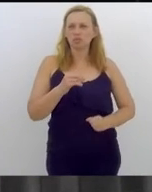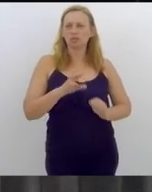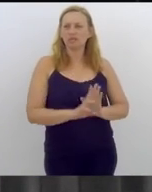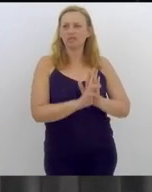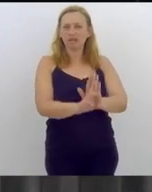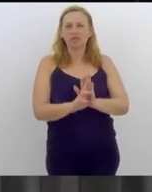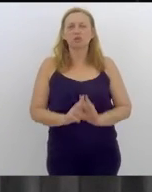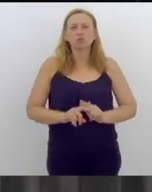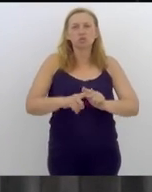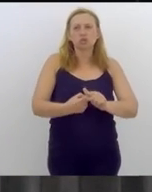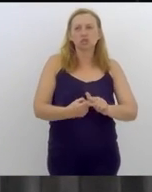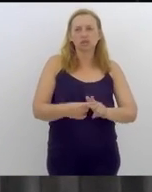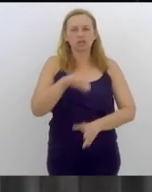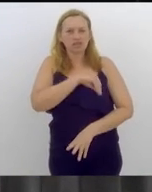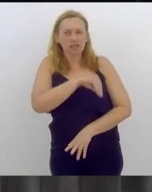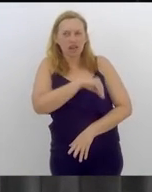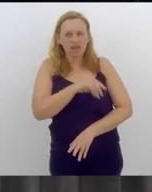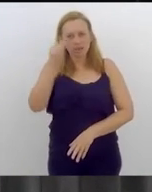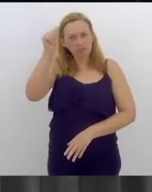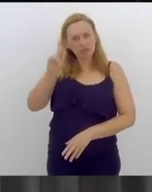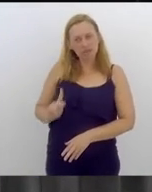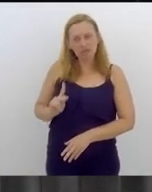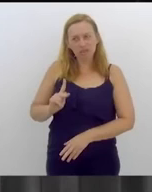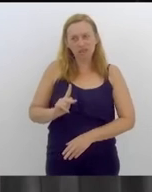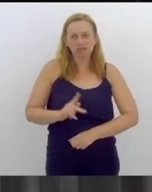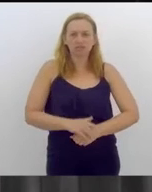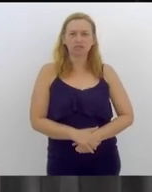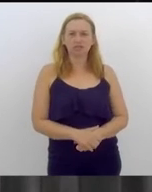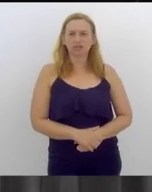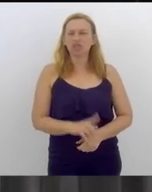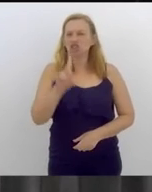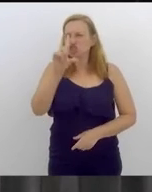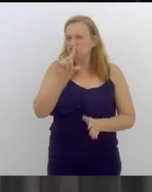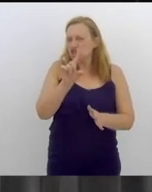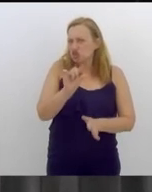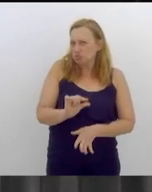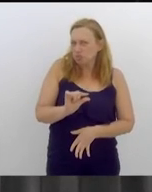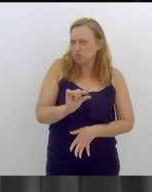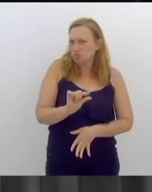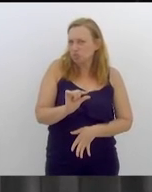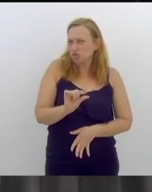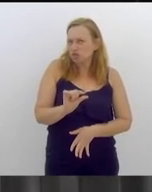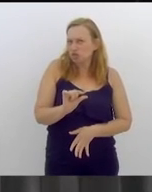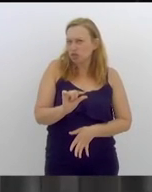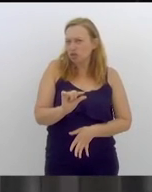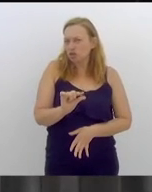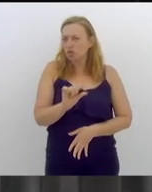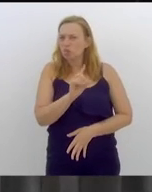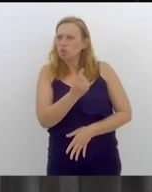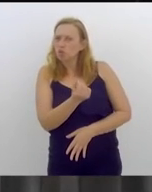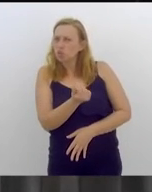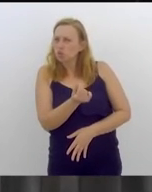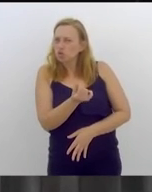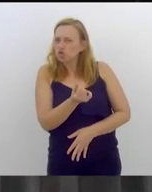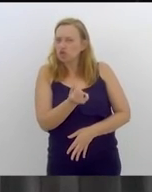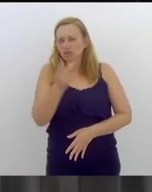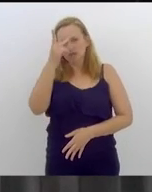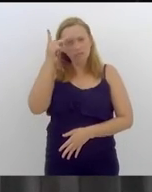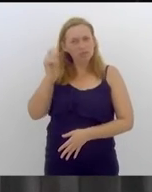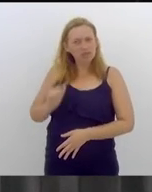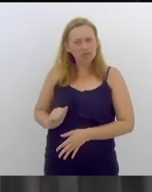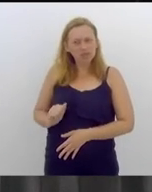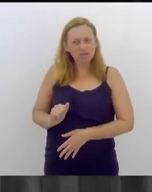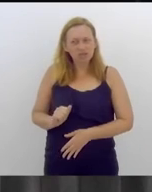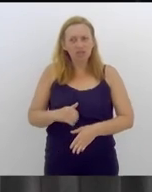os ajustes de salário dos aposentados O que significa reduzir os dinheiros de aposentadorias